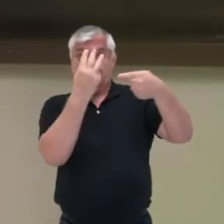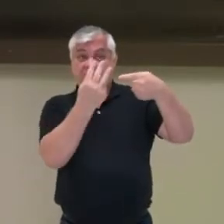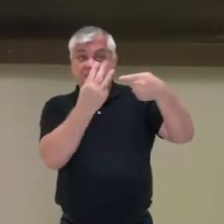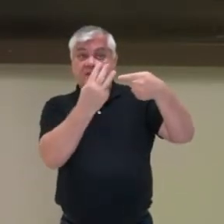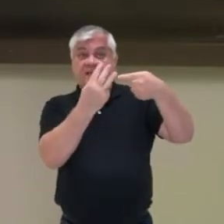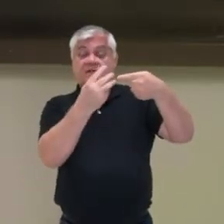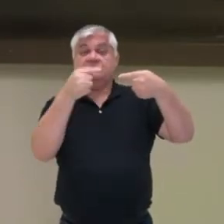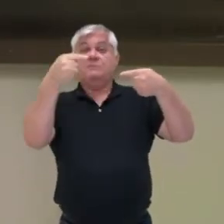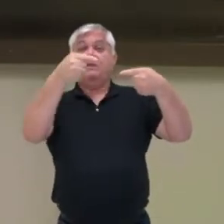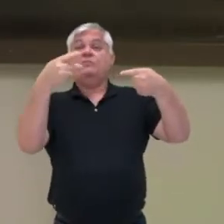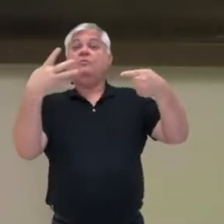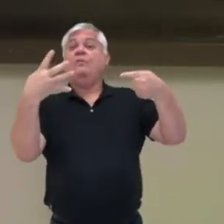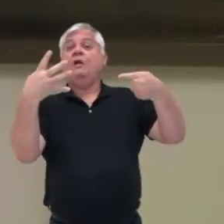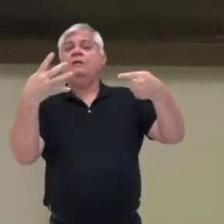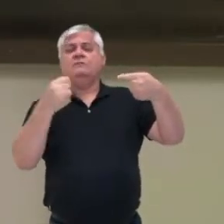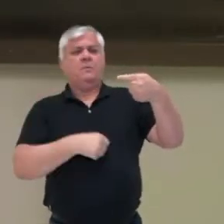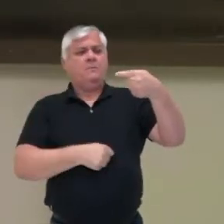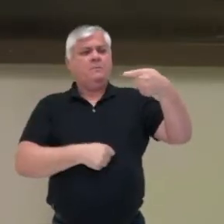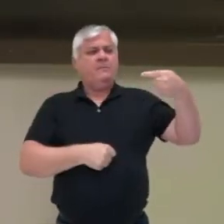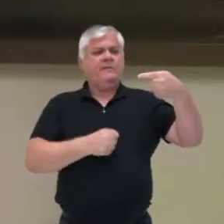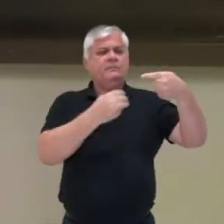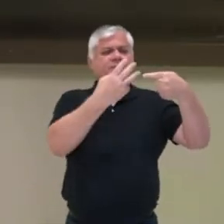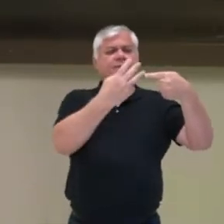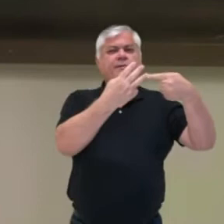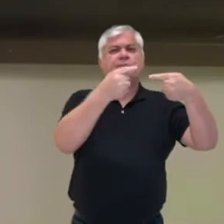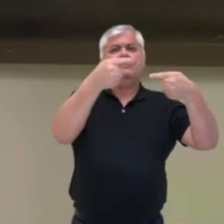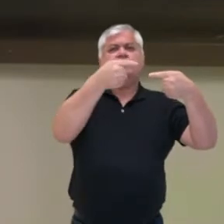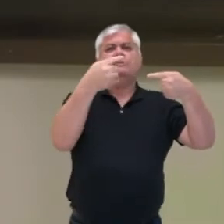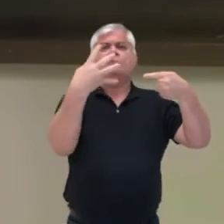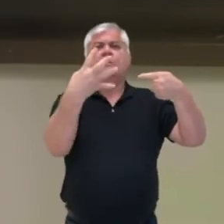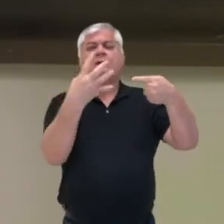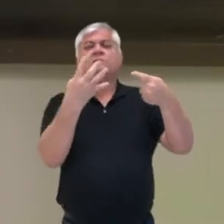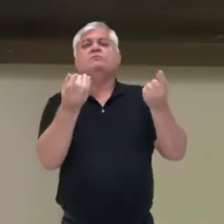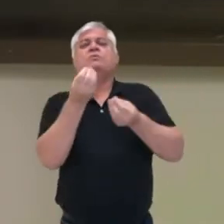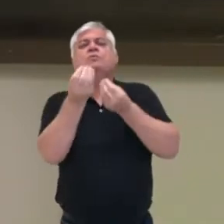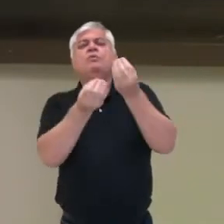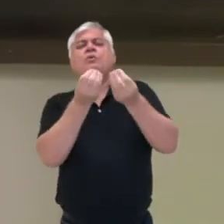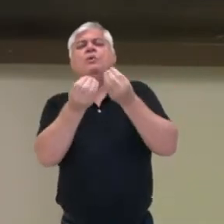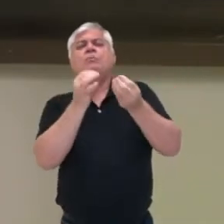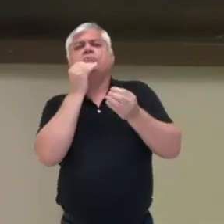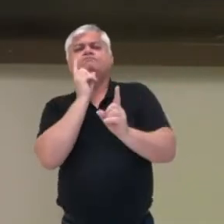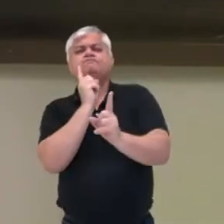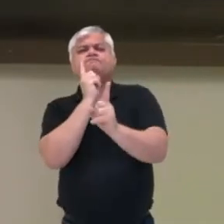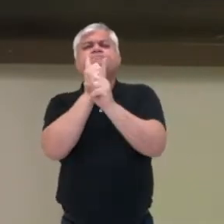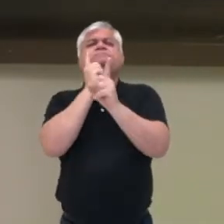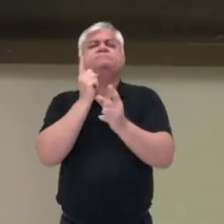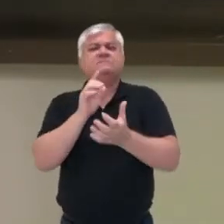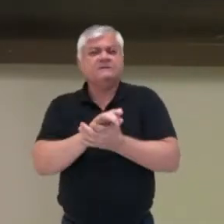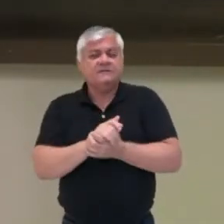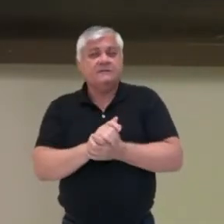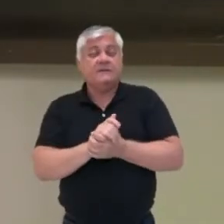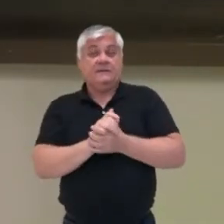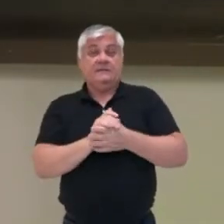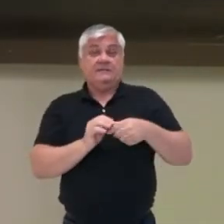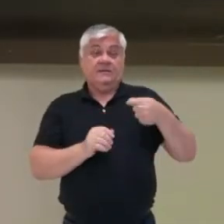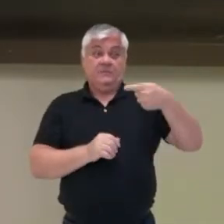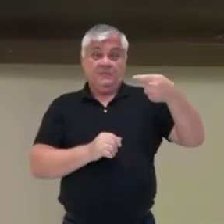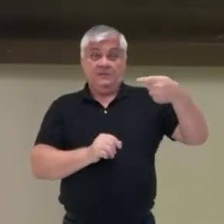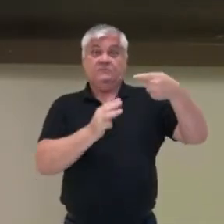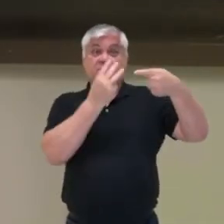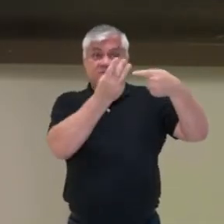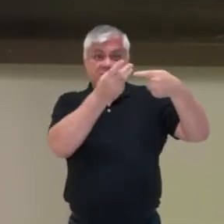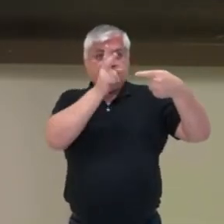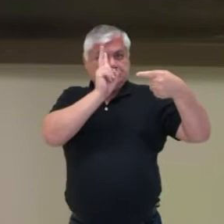na menos 4. Eu quero a operação inversa, o valor inverso da minha base, que é o menos 3. Então, mantém-se